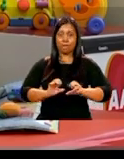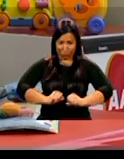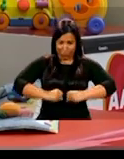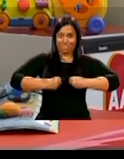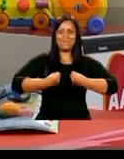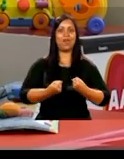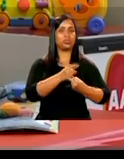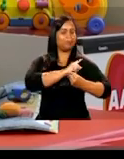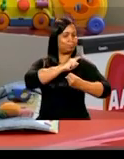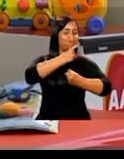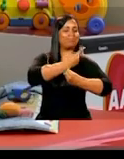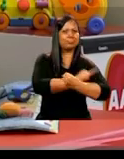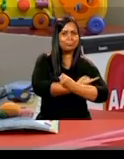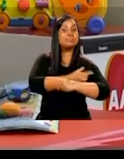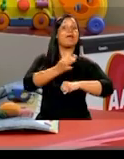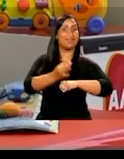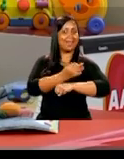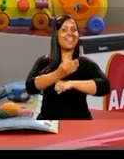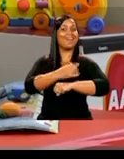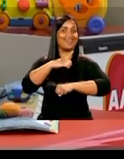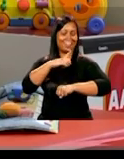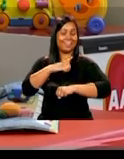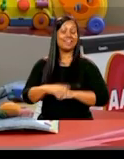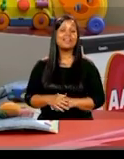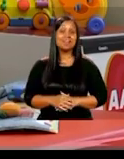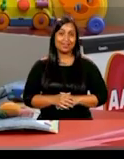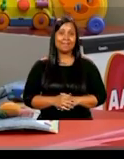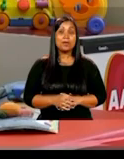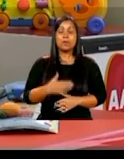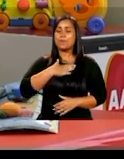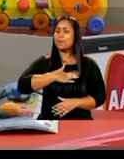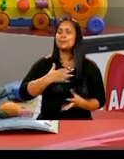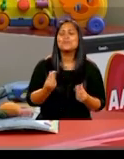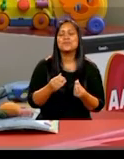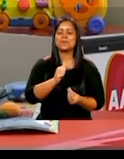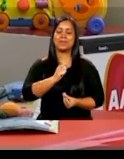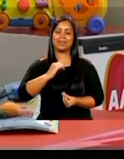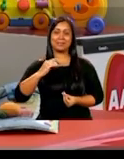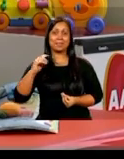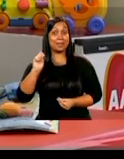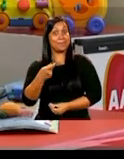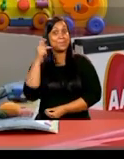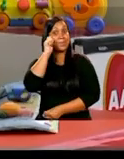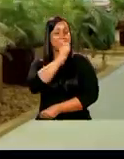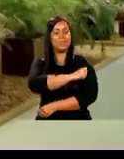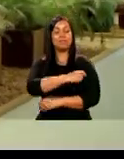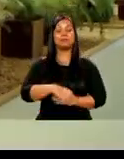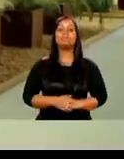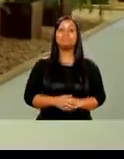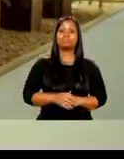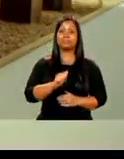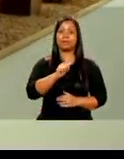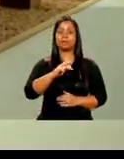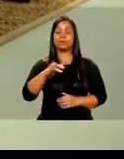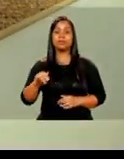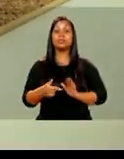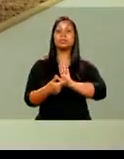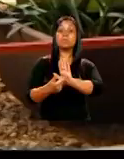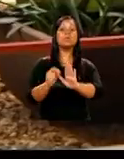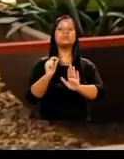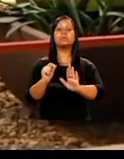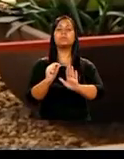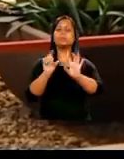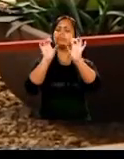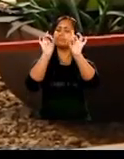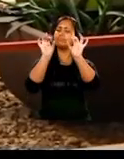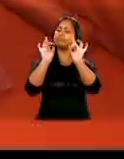mais forte, mais resistente, né? Eu gosto muito da ACD Rio Preto. A ARCD se destaca